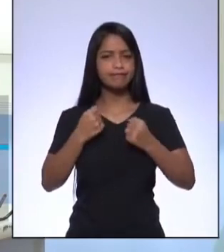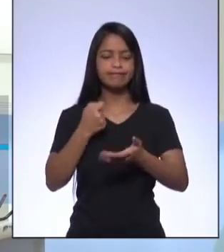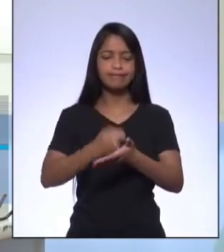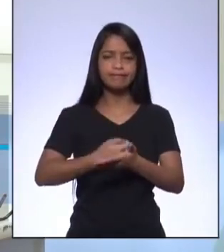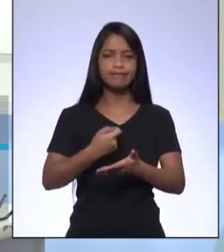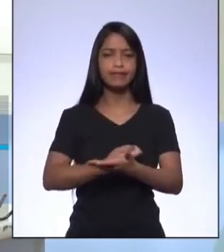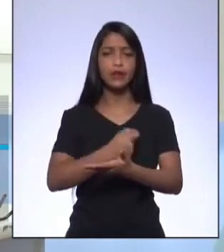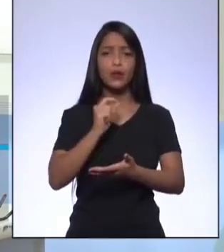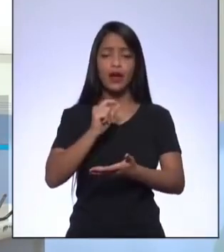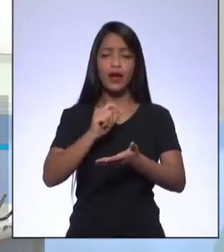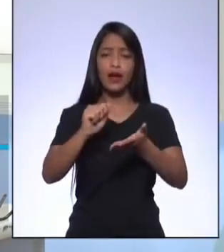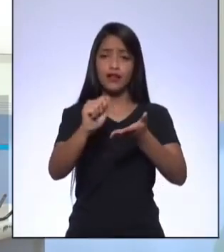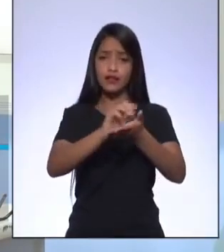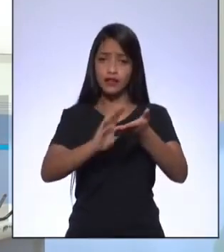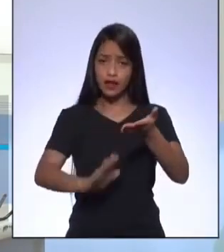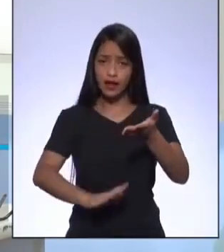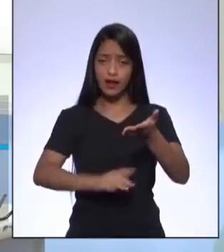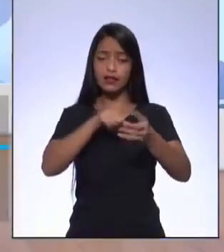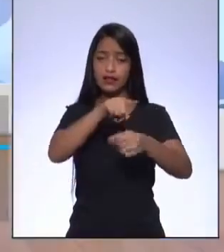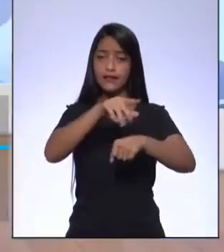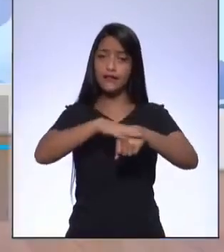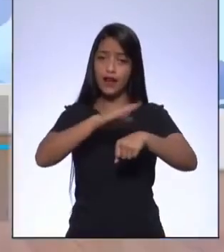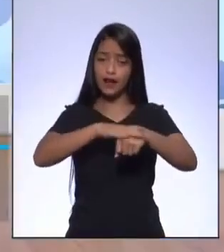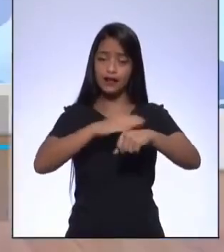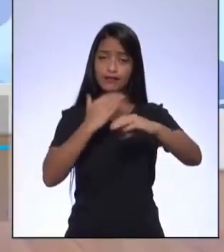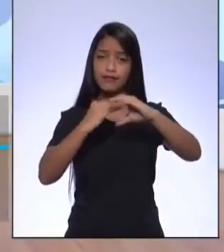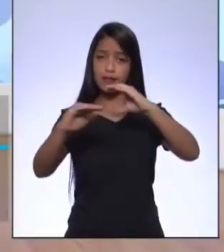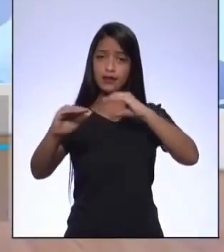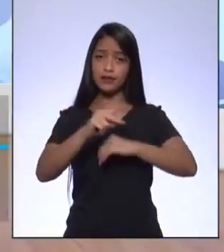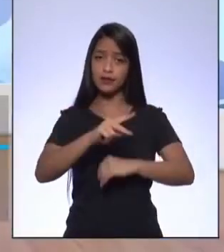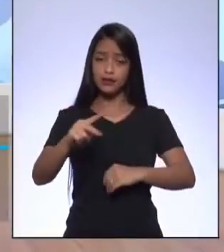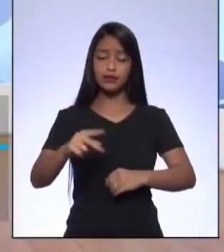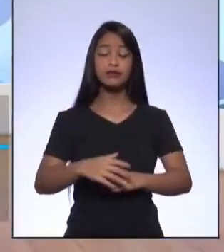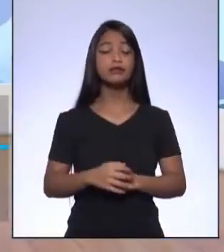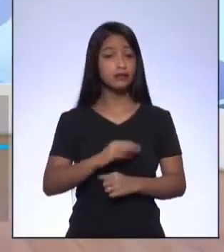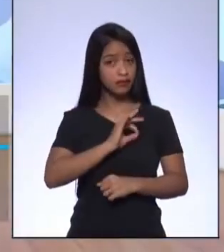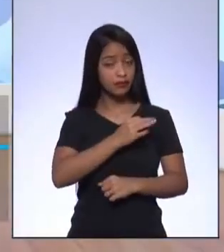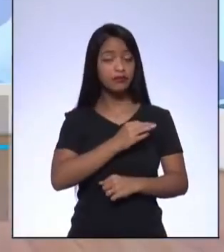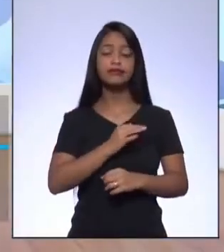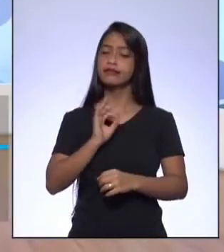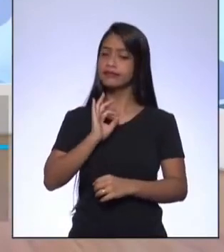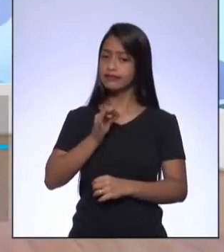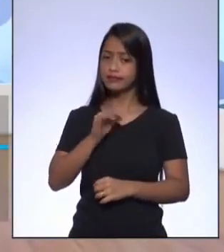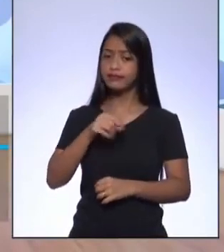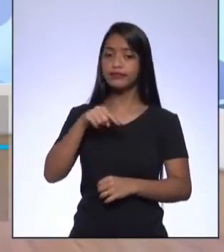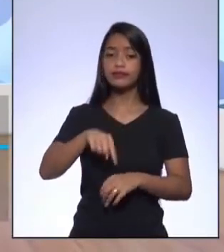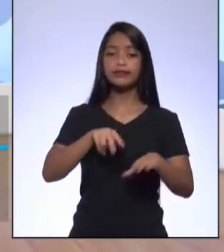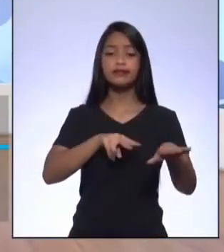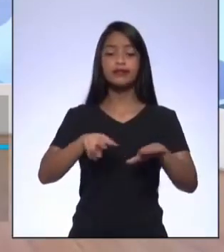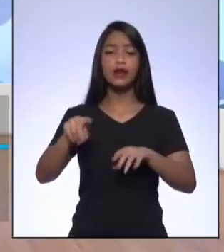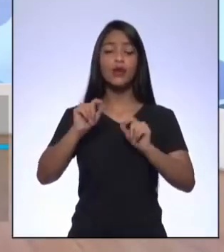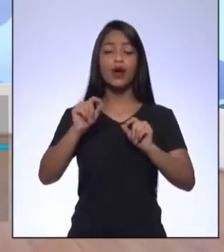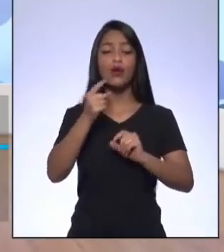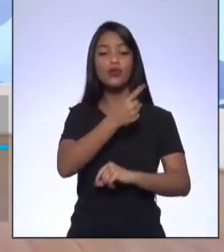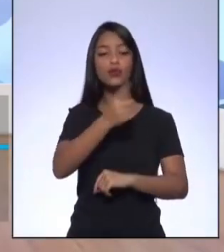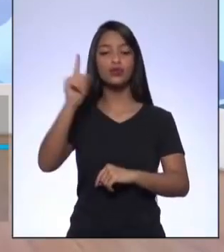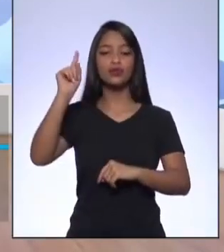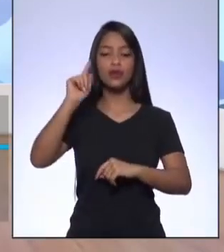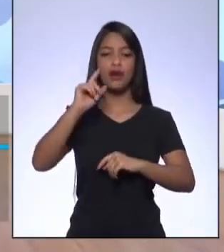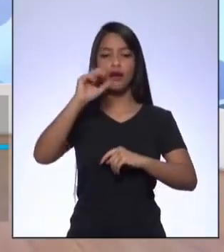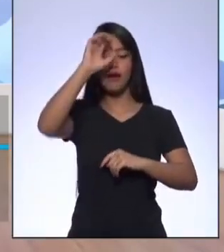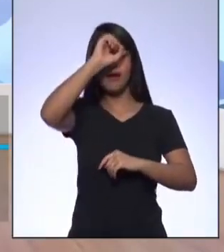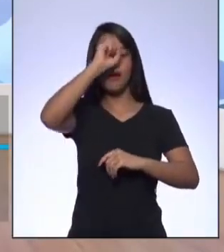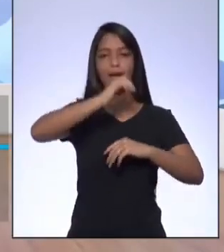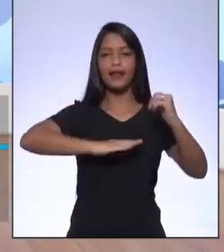de se entregar as atividades, né, Jonas? Isso mesmo, né? Essa semana é a última habilidade que foi selecionada, né,